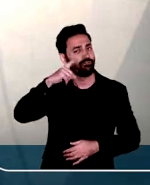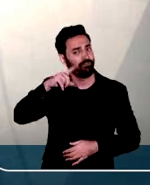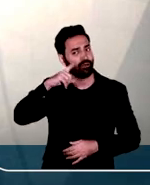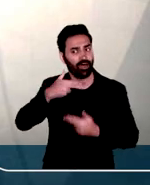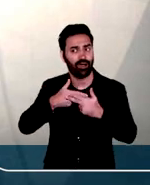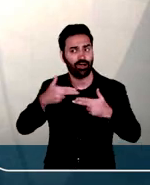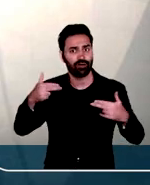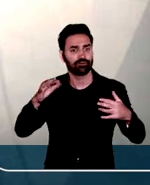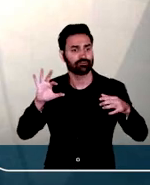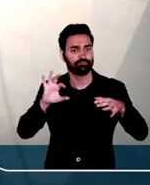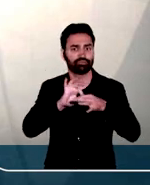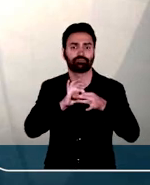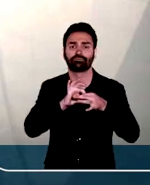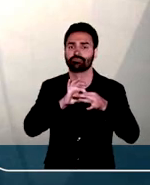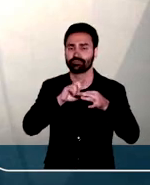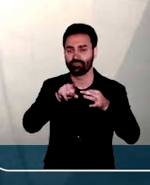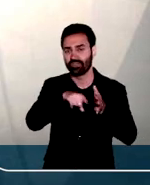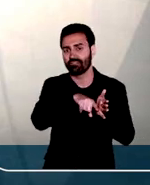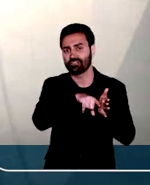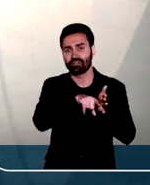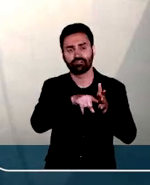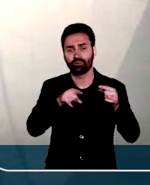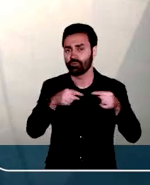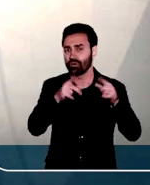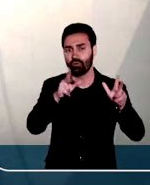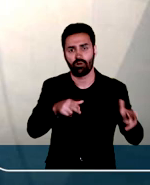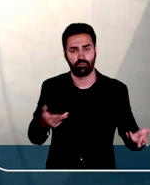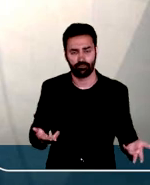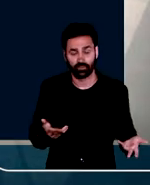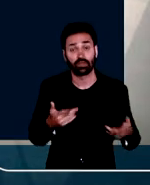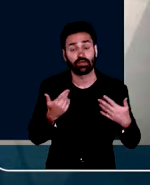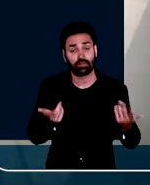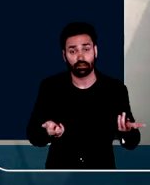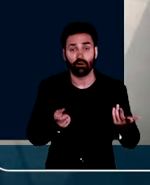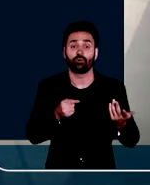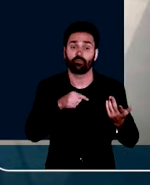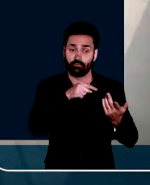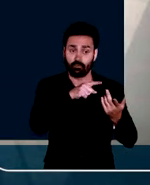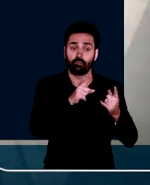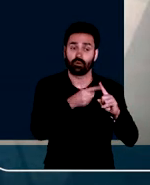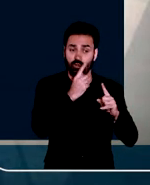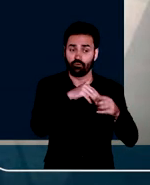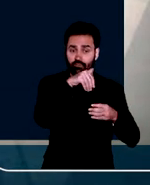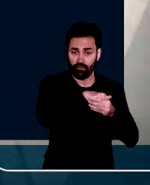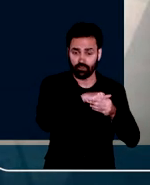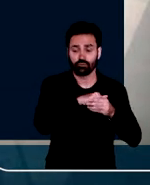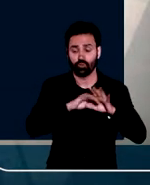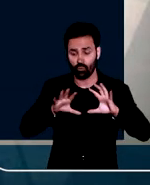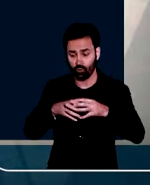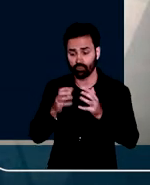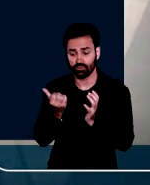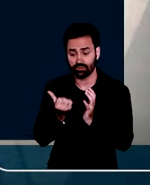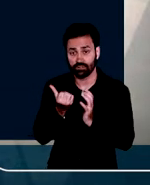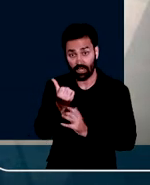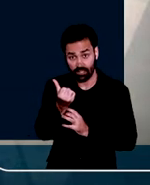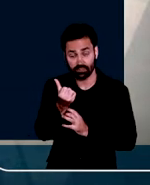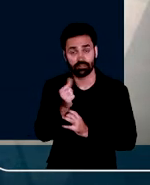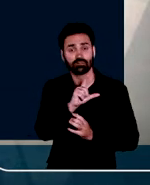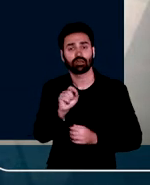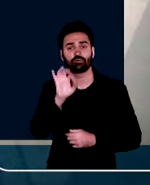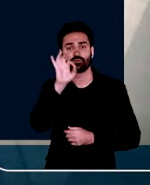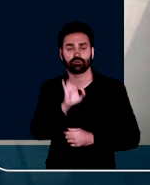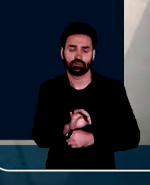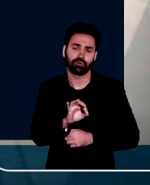Na continuidade das atividades ilícitas investigadas acompanhando o voto do relator a sexta turma por